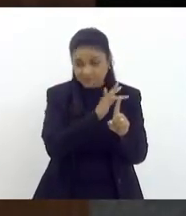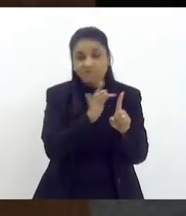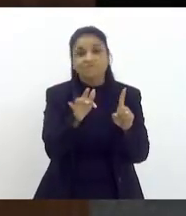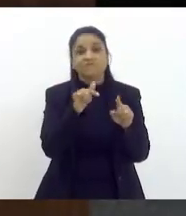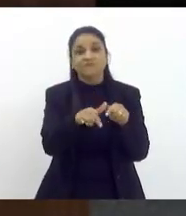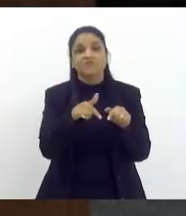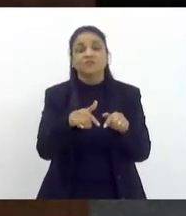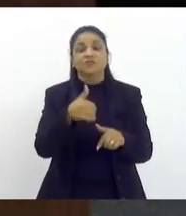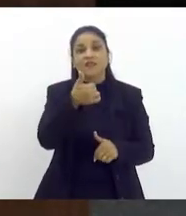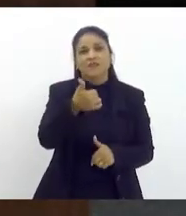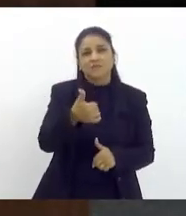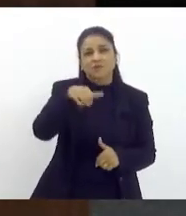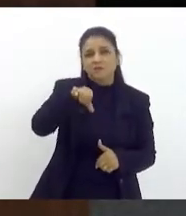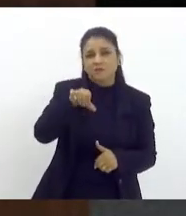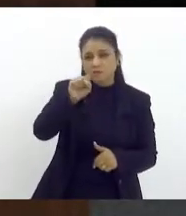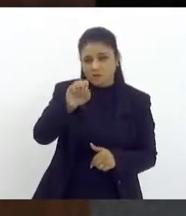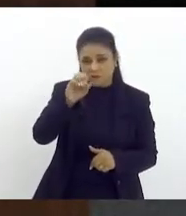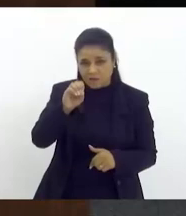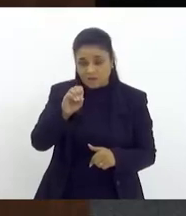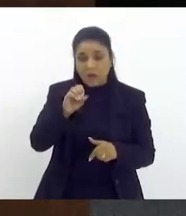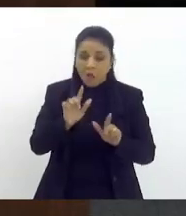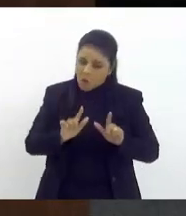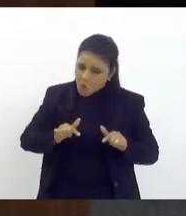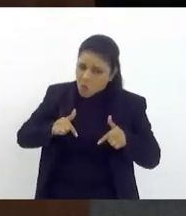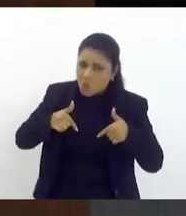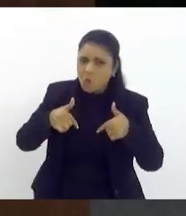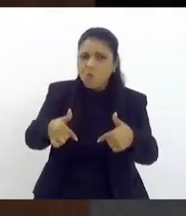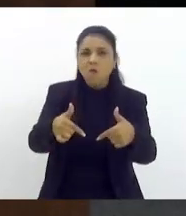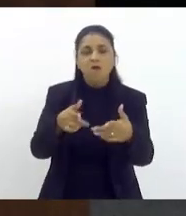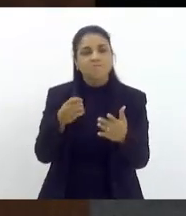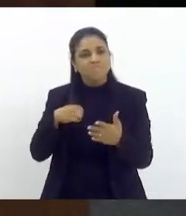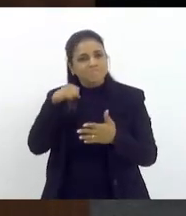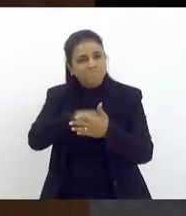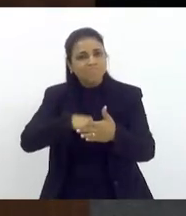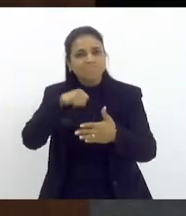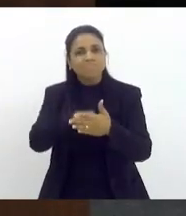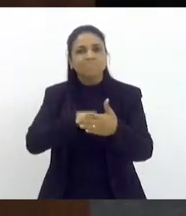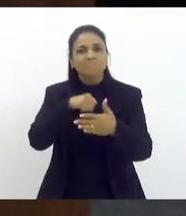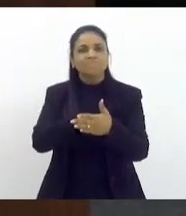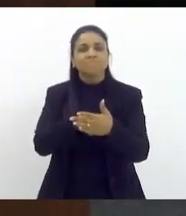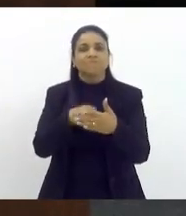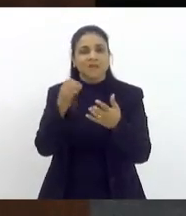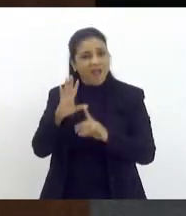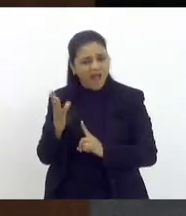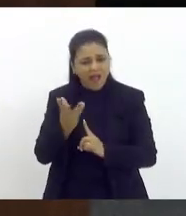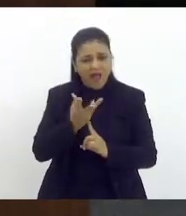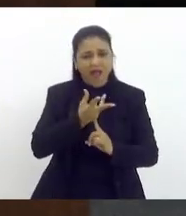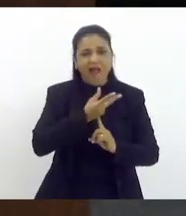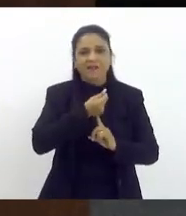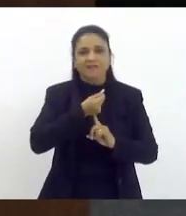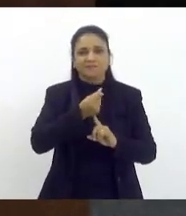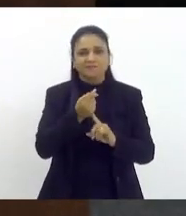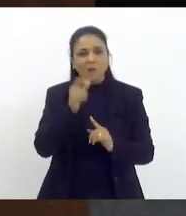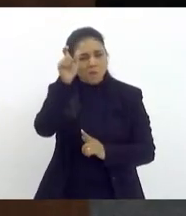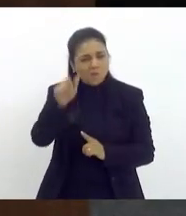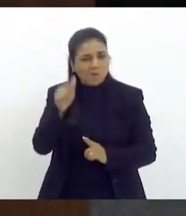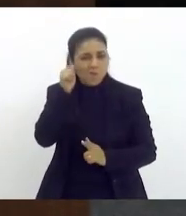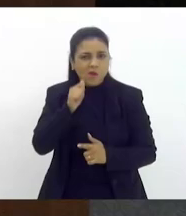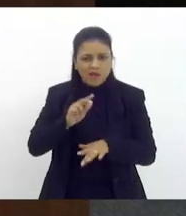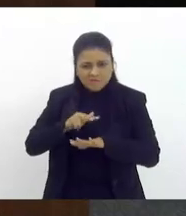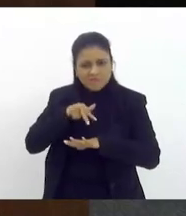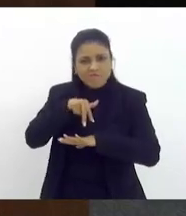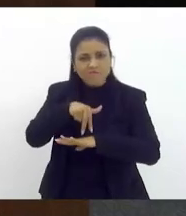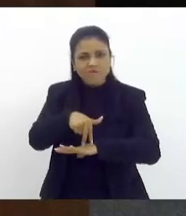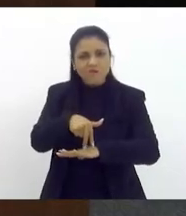resistiu continuou apresentando a sua arte resistiu nos palcos é uma mulher de posições firmes corajosas